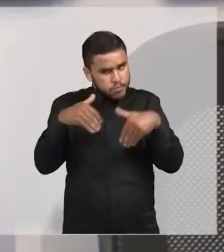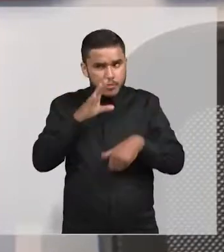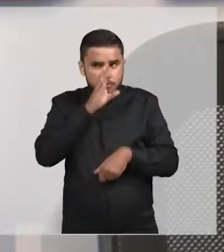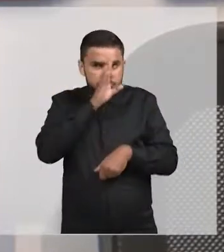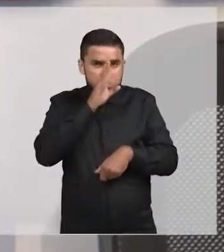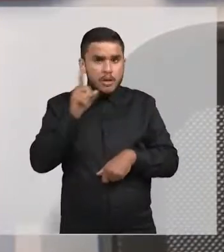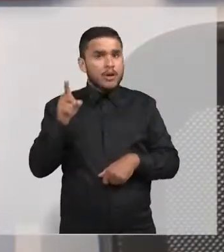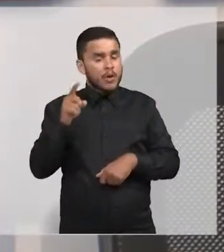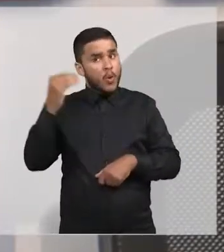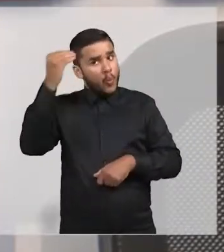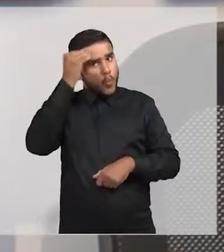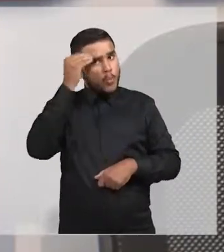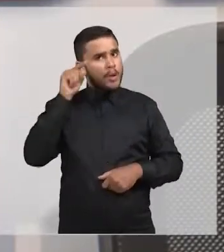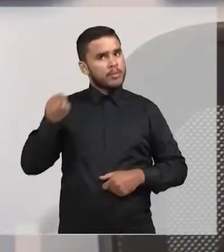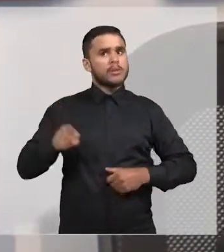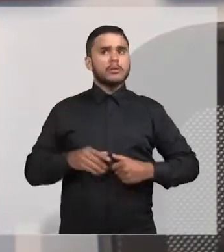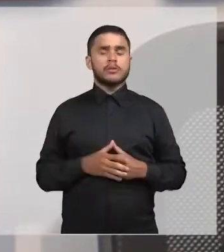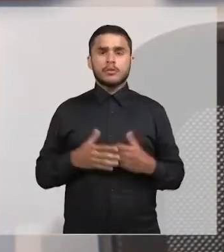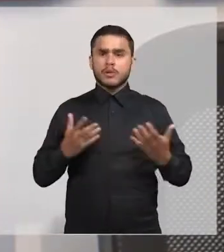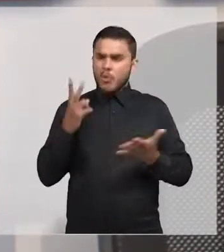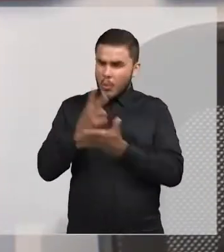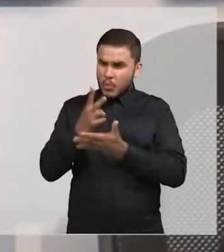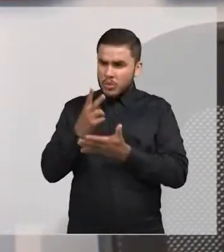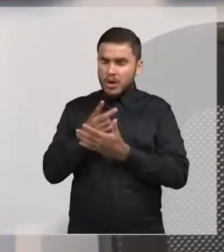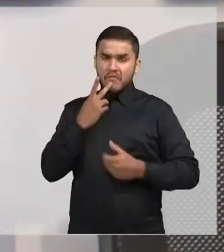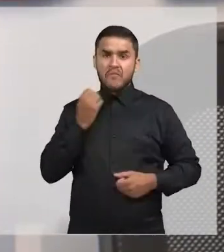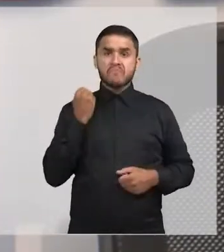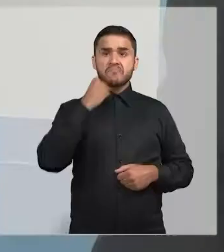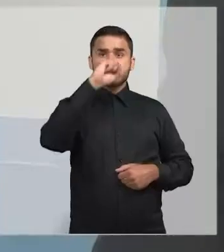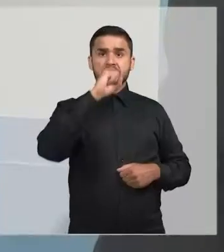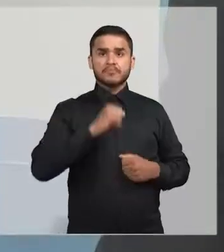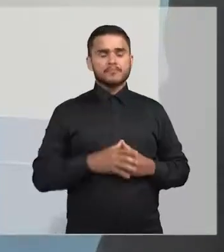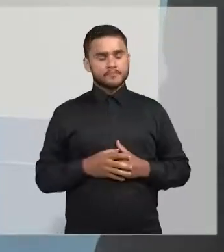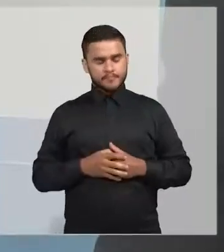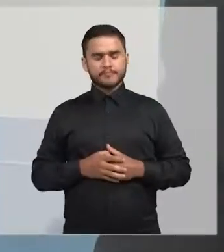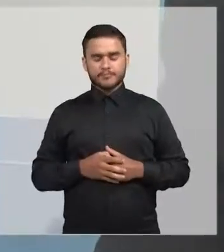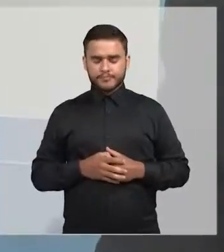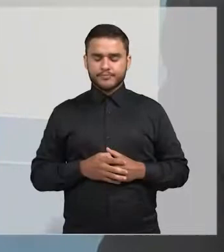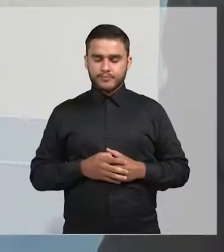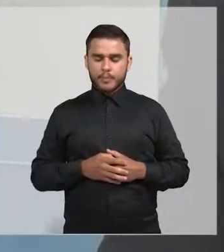meia-culpa. Quer dizer, esse mantra... Eu já disse aqui que o